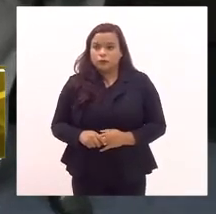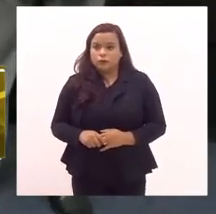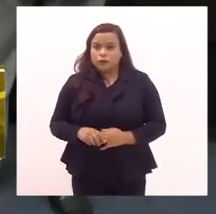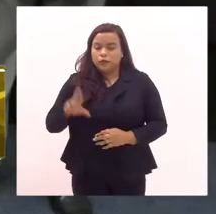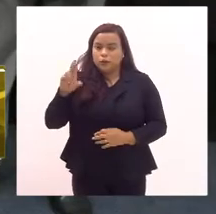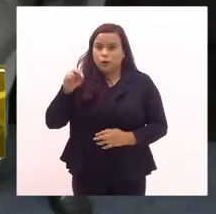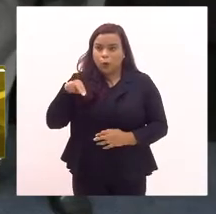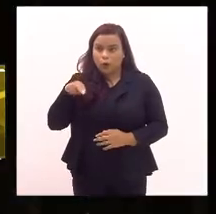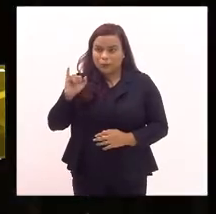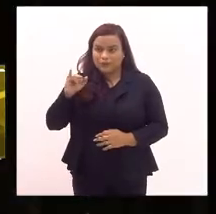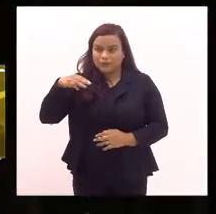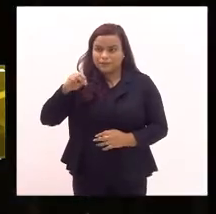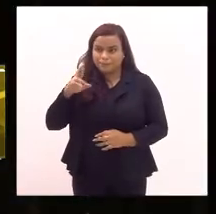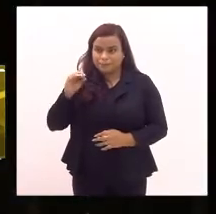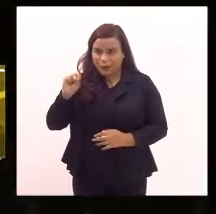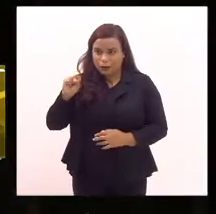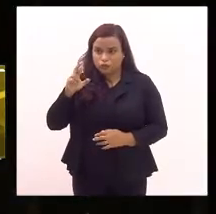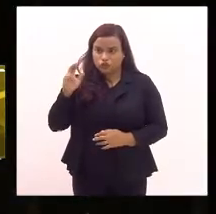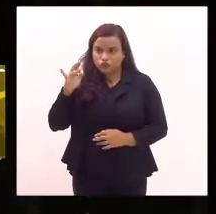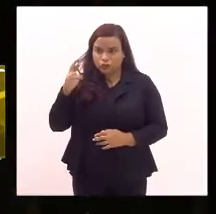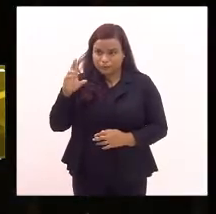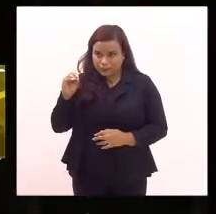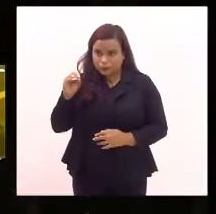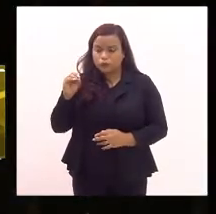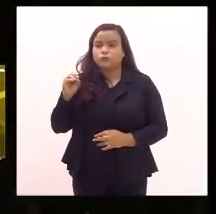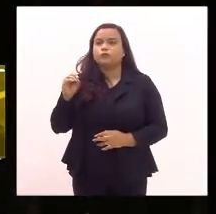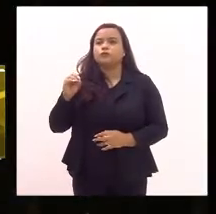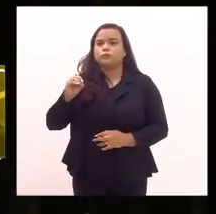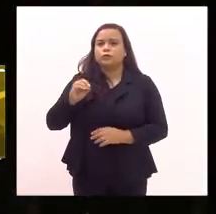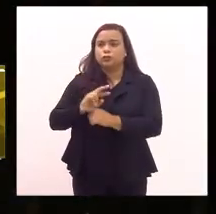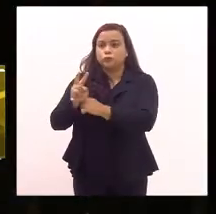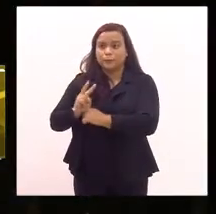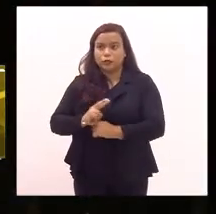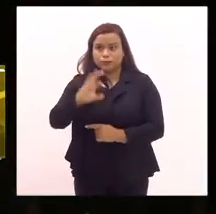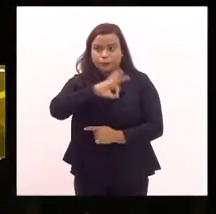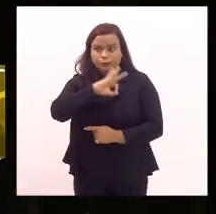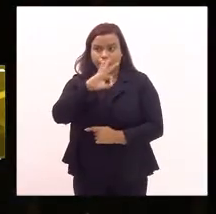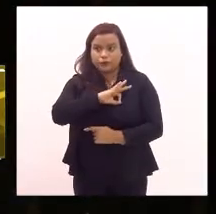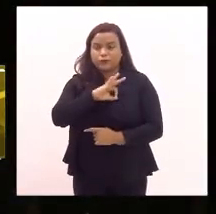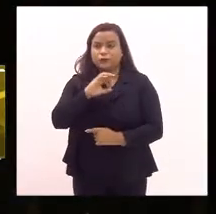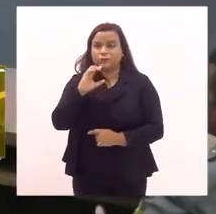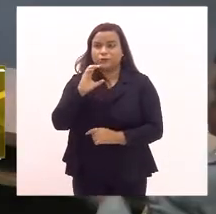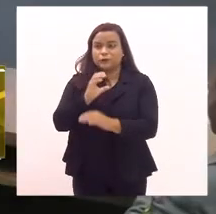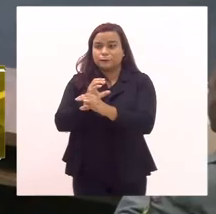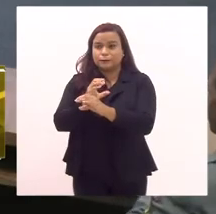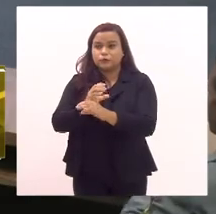Rony Marcos Ribeiro Vasconcelos, inspetor de Polícia Civil.